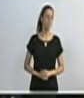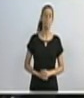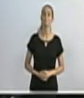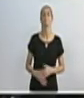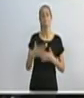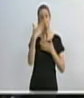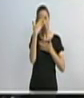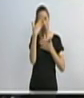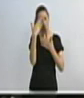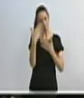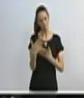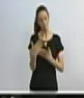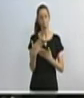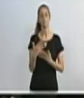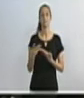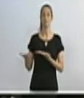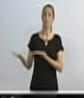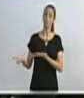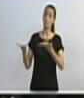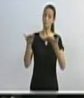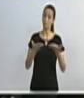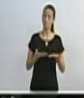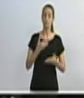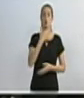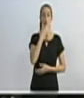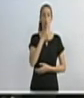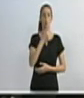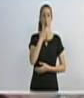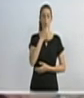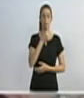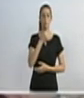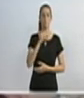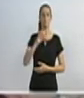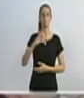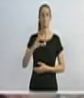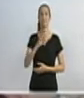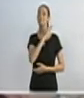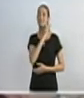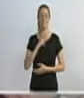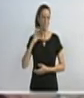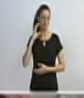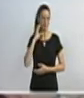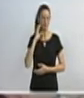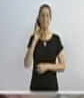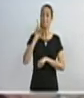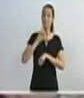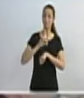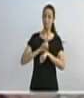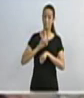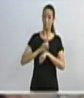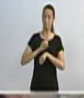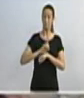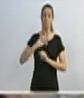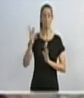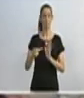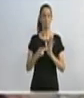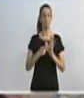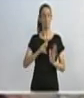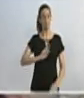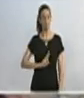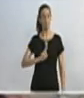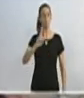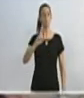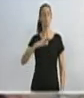Obrigado, senhor. Convidamos nesse momento o senhor César João Sim, diretor do PROCON e representando